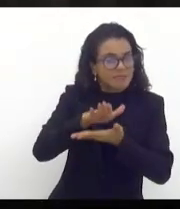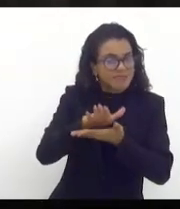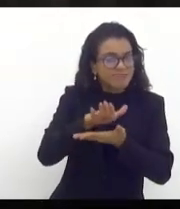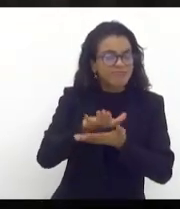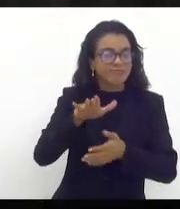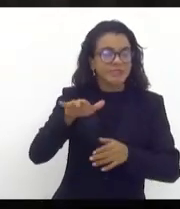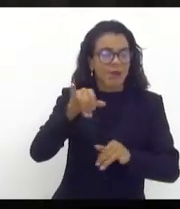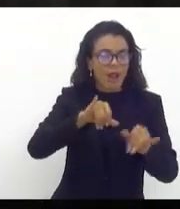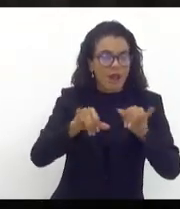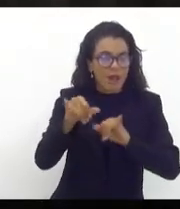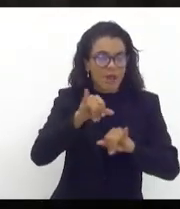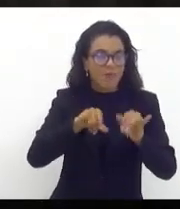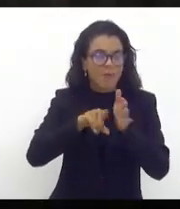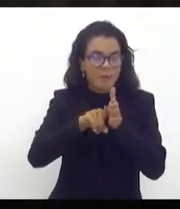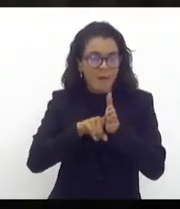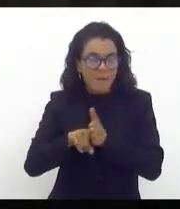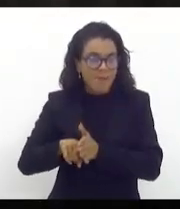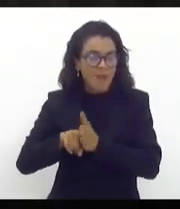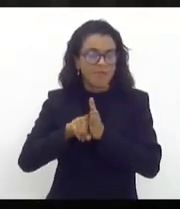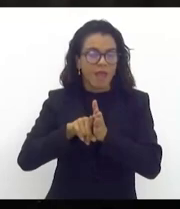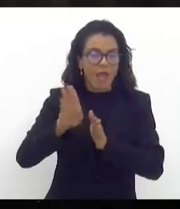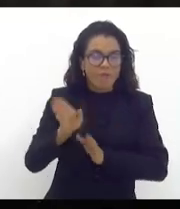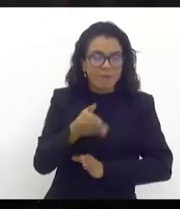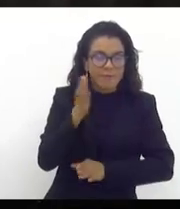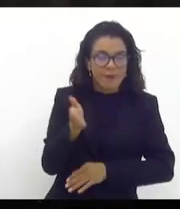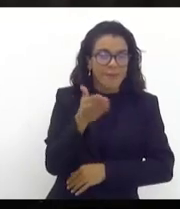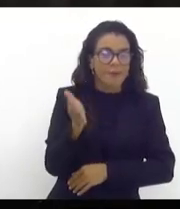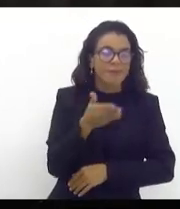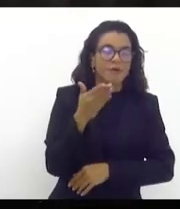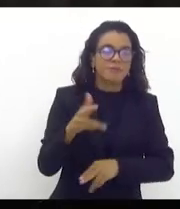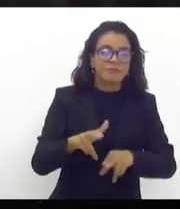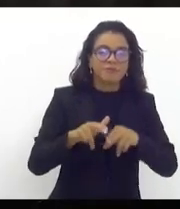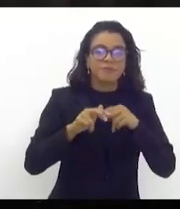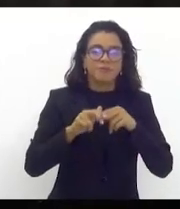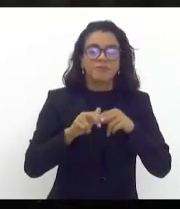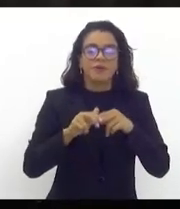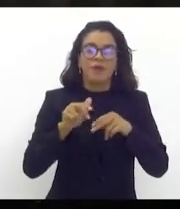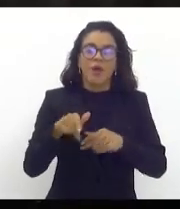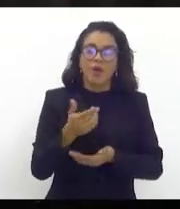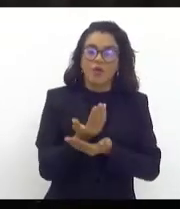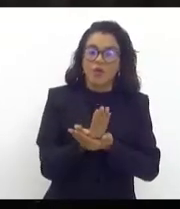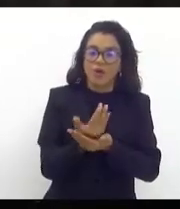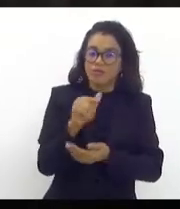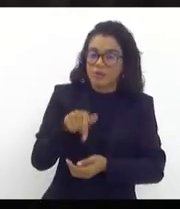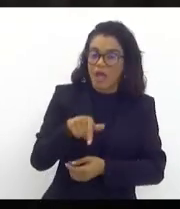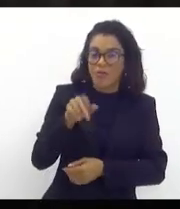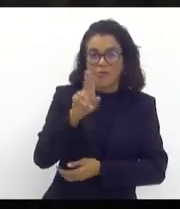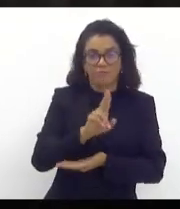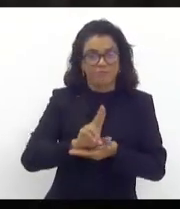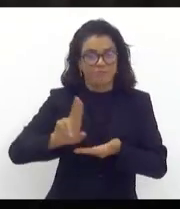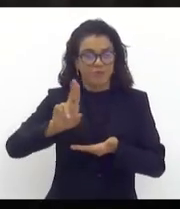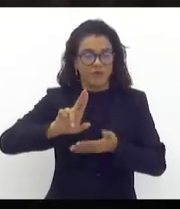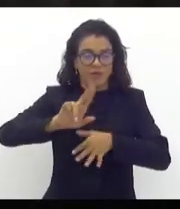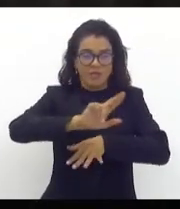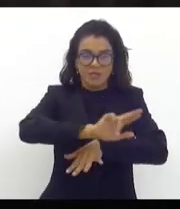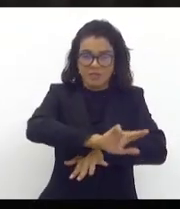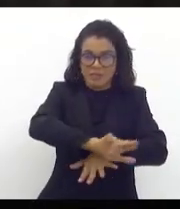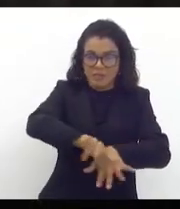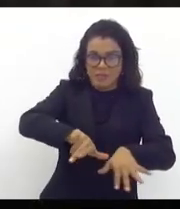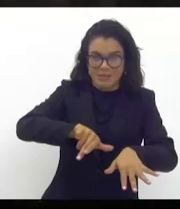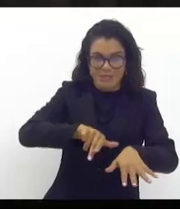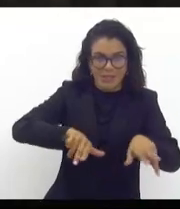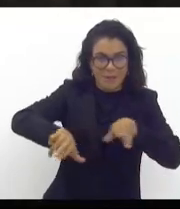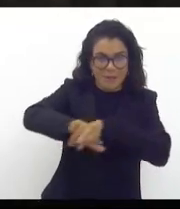é robusta, só é pulsante, porque a UERJ é uma universidade diversificada, ou